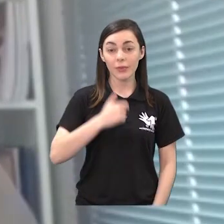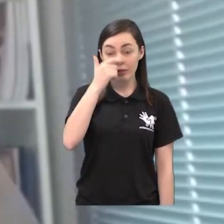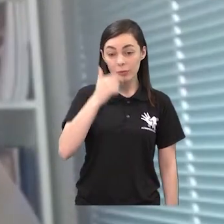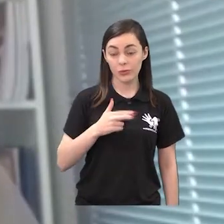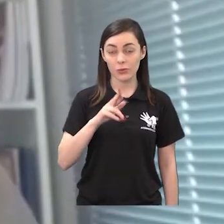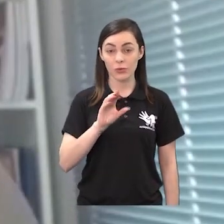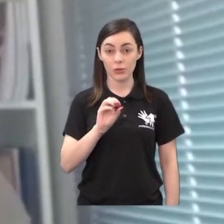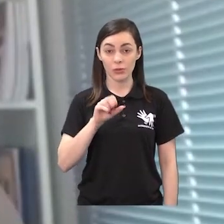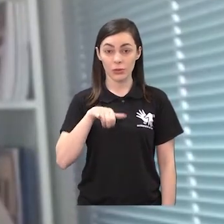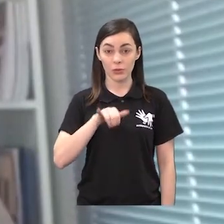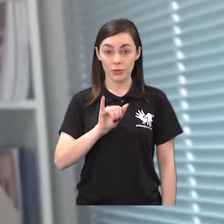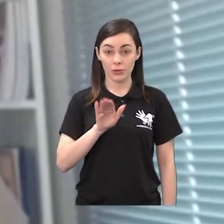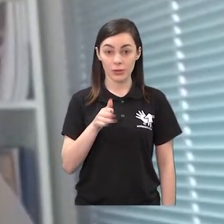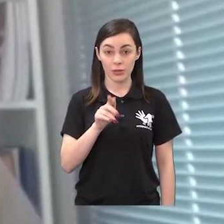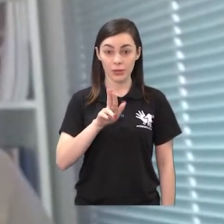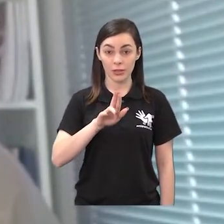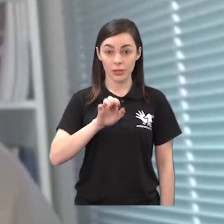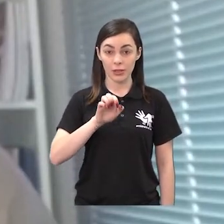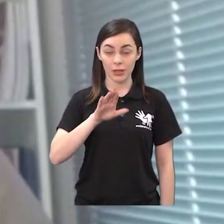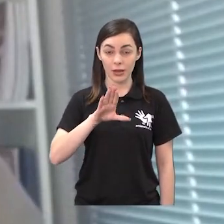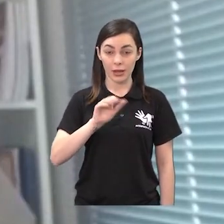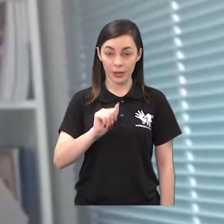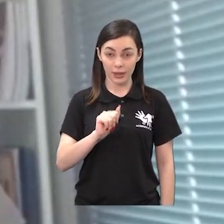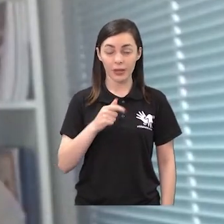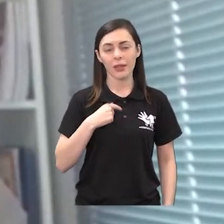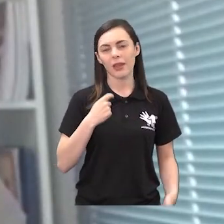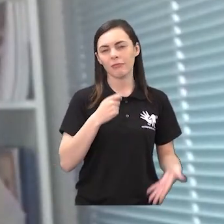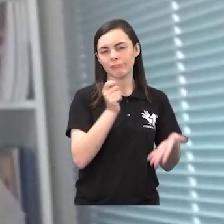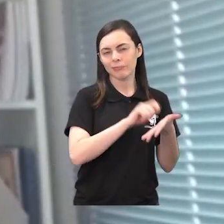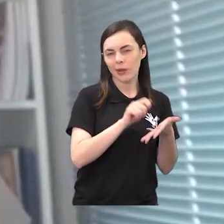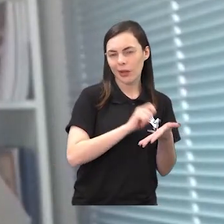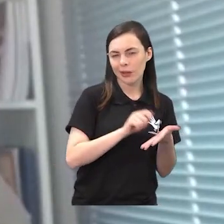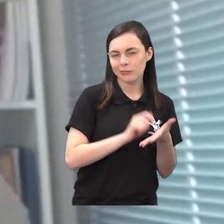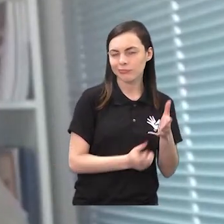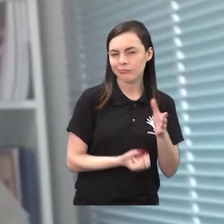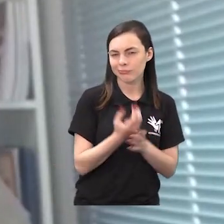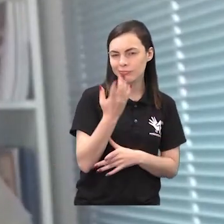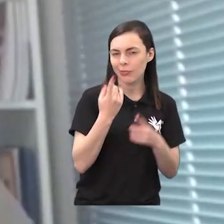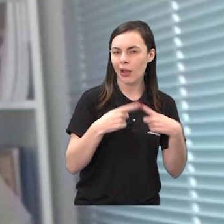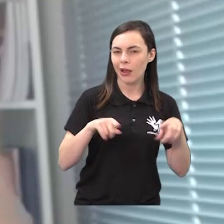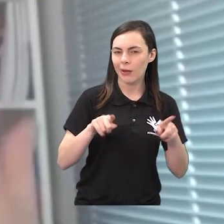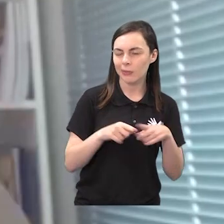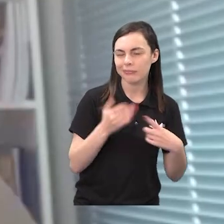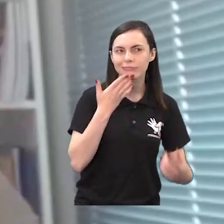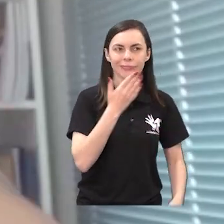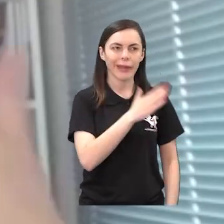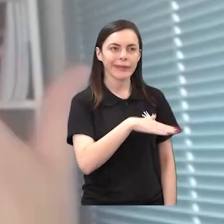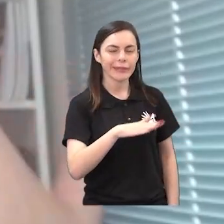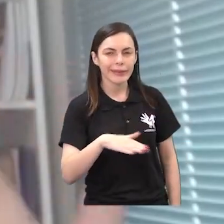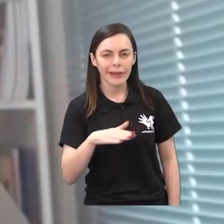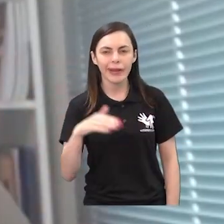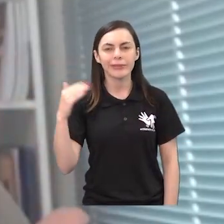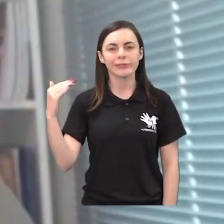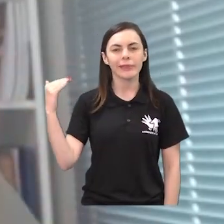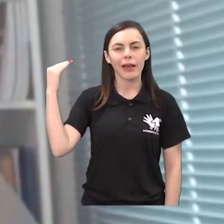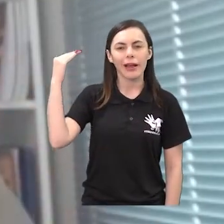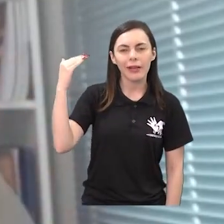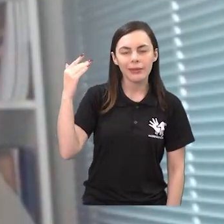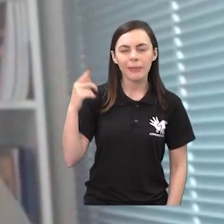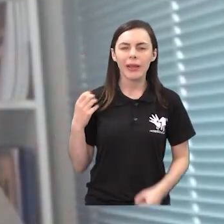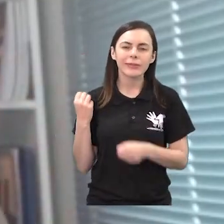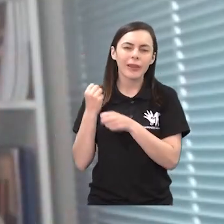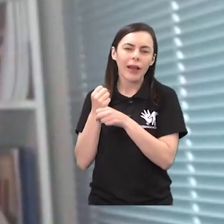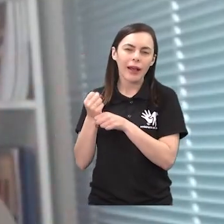sou a Rosi Greca, eu sou uma compositora de canções para crianças, para adultos, mas